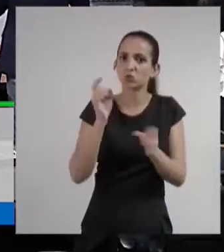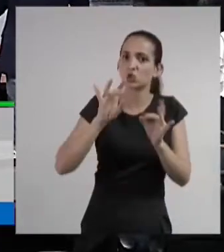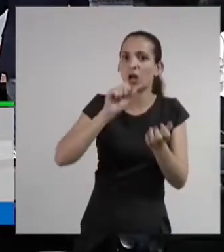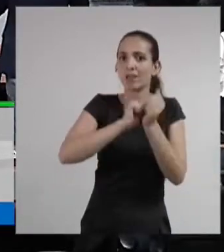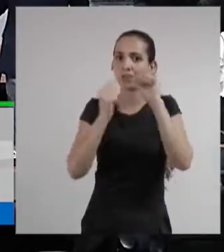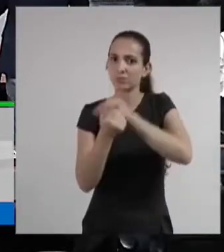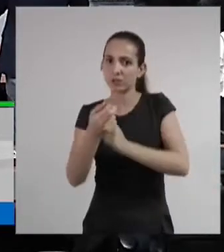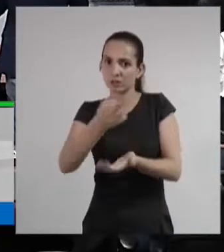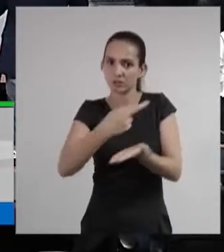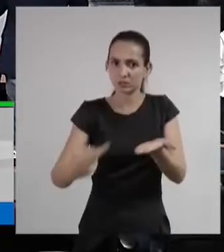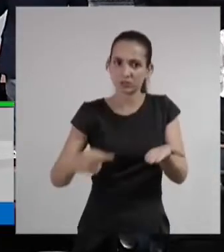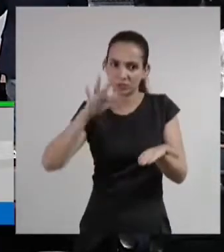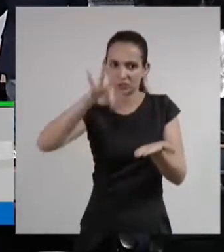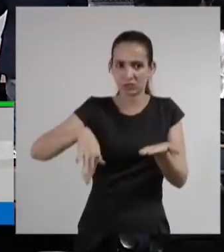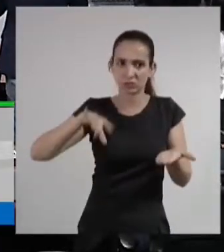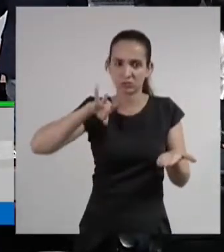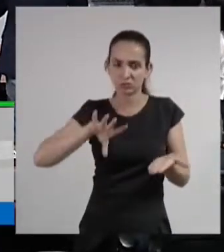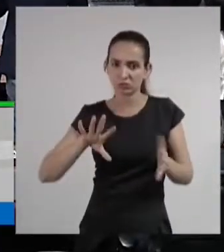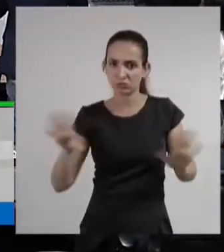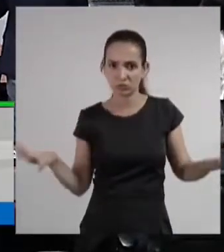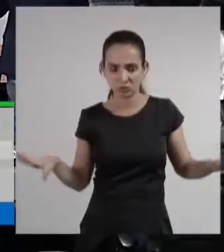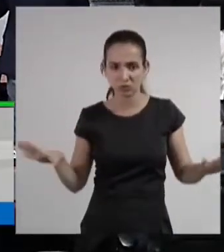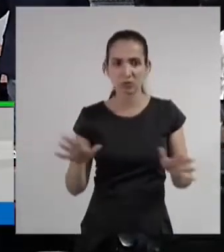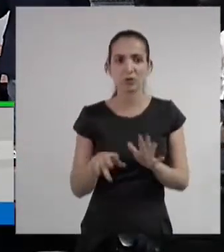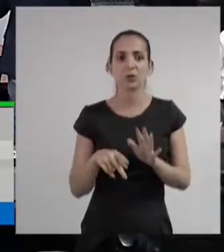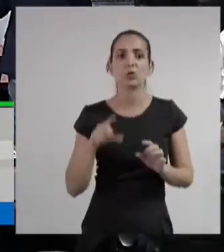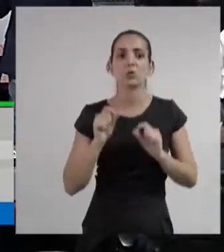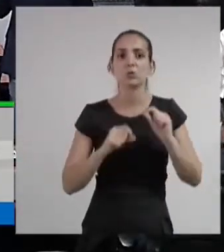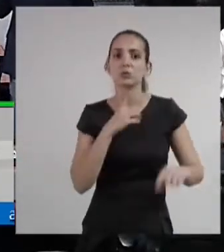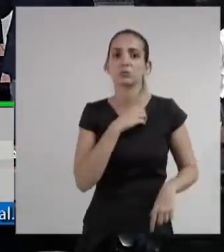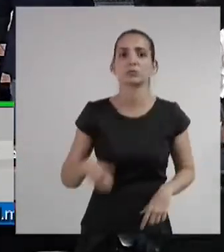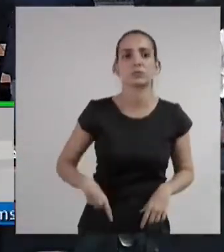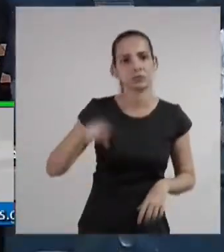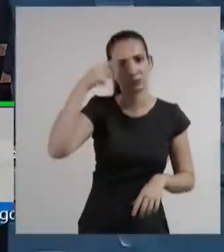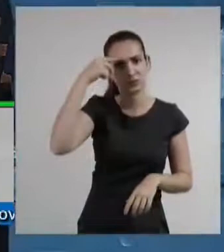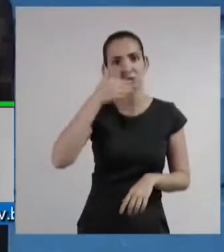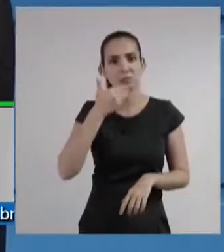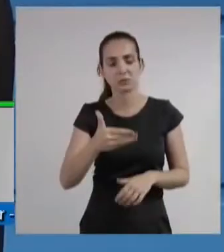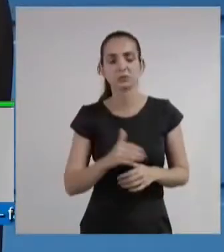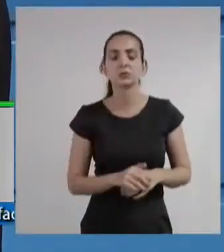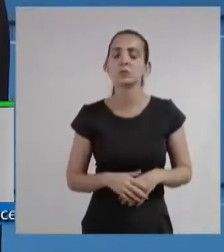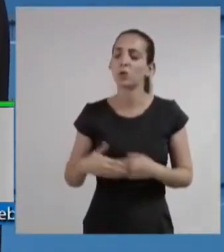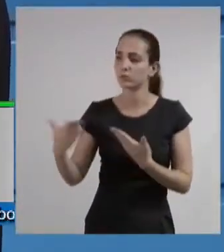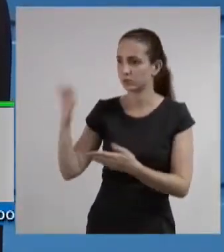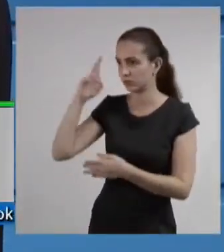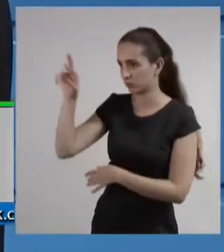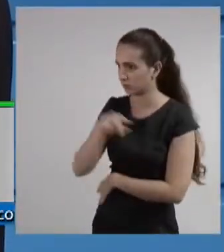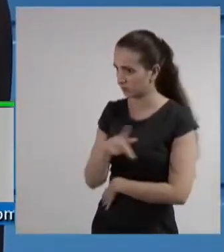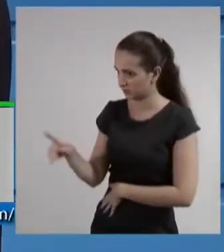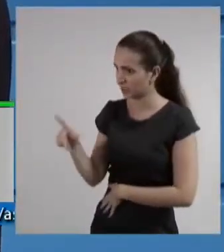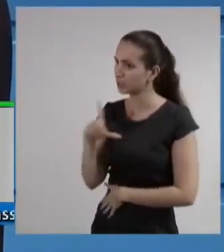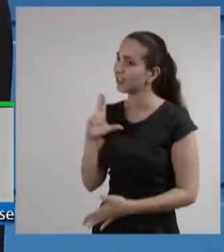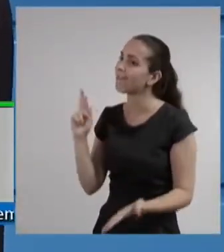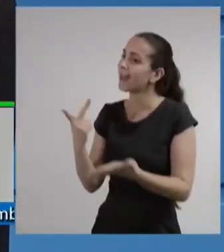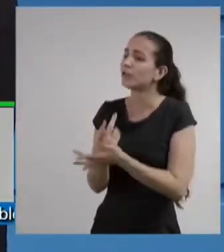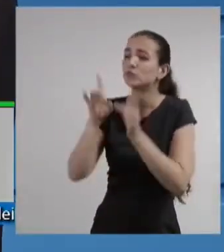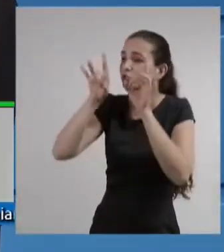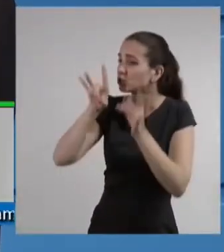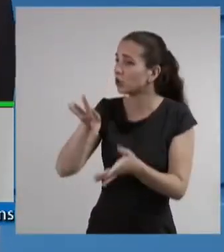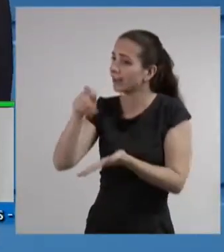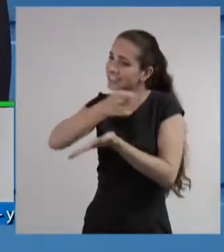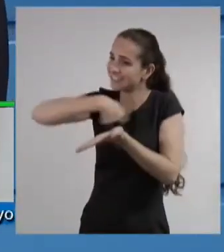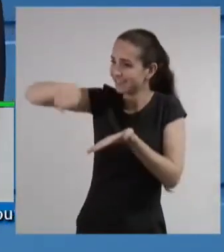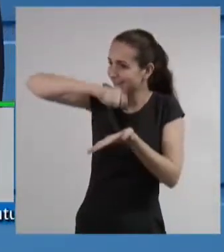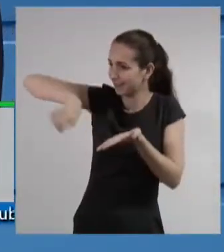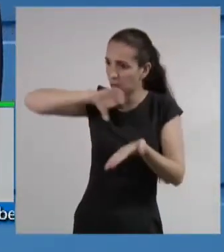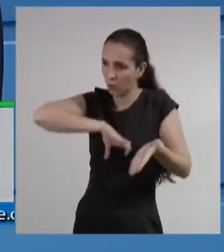final. Derive qualquer dúvida a respeito da solicitação do deputado Zé Teixeira. Senhor presidente, como se trata de erro de redação, o erro de